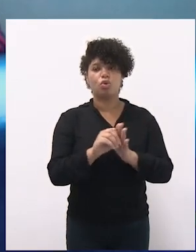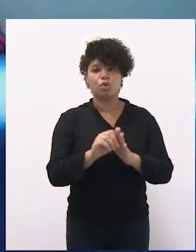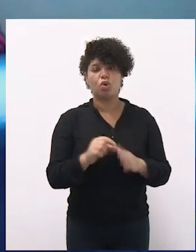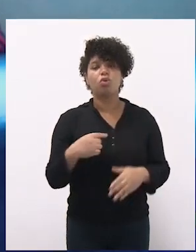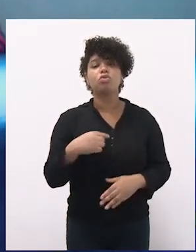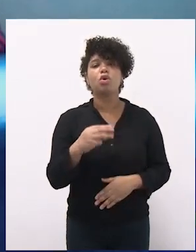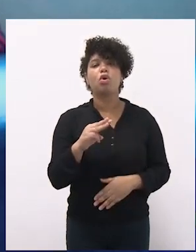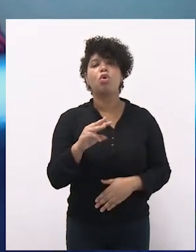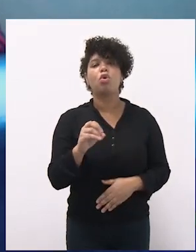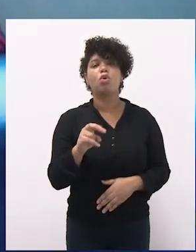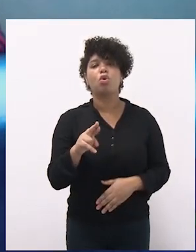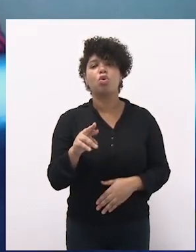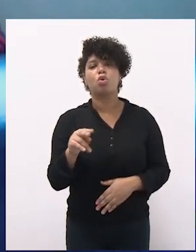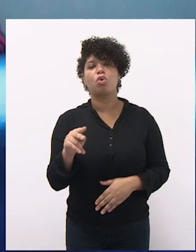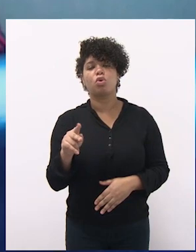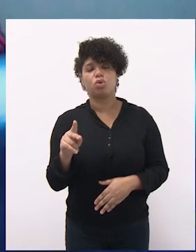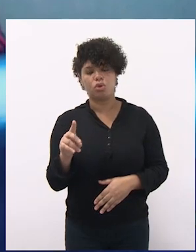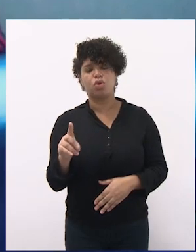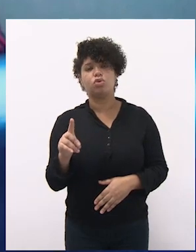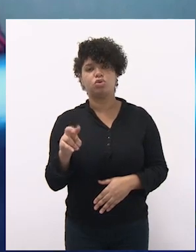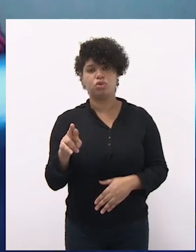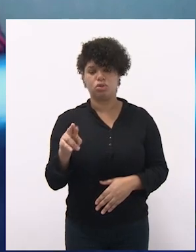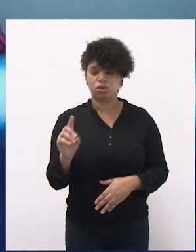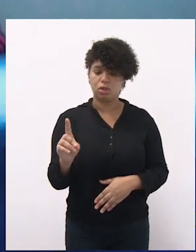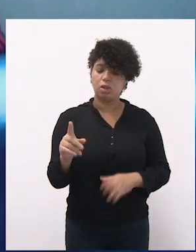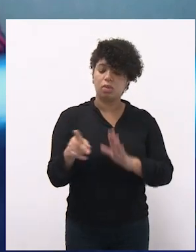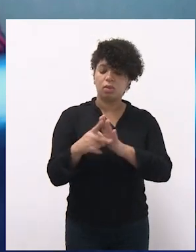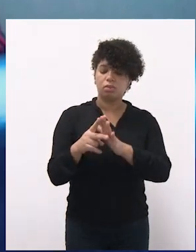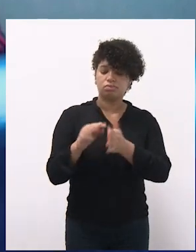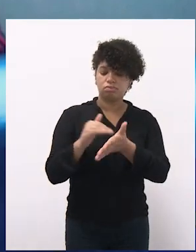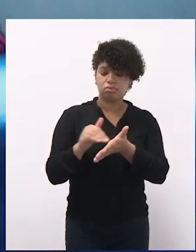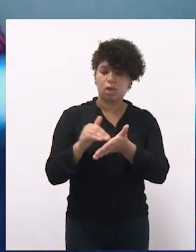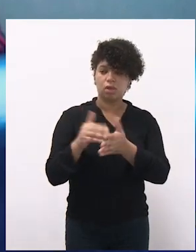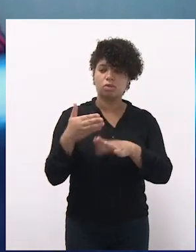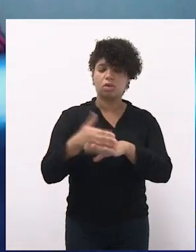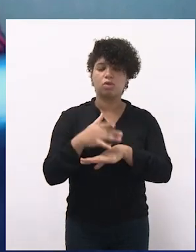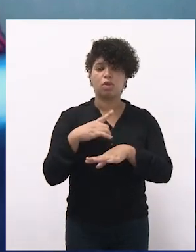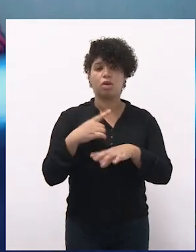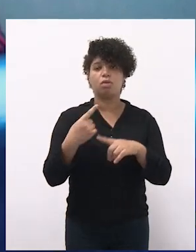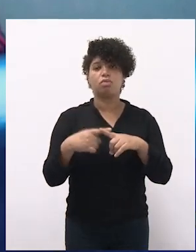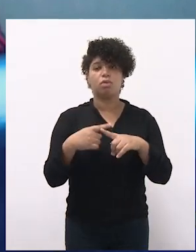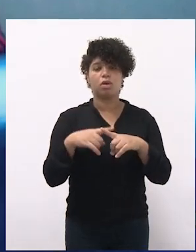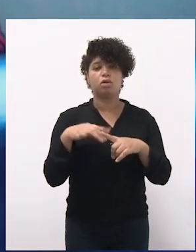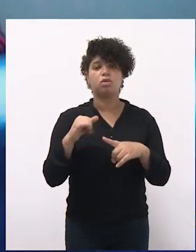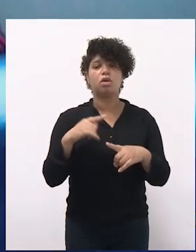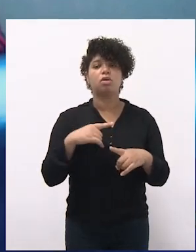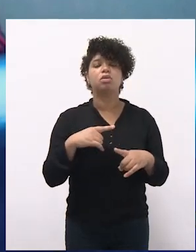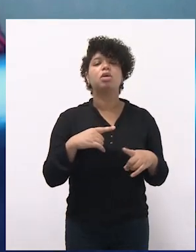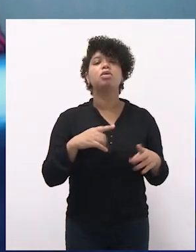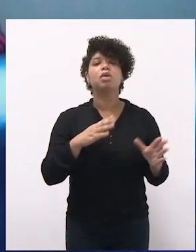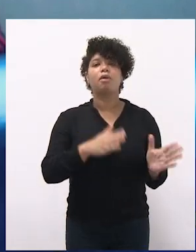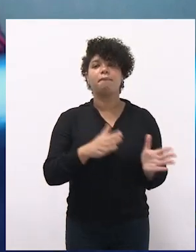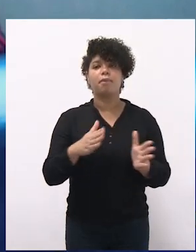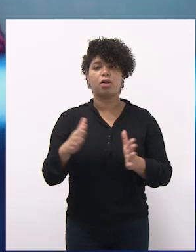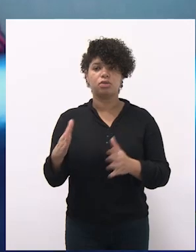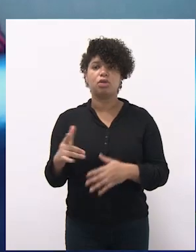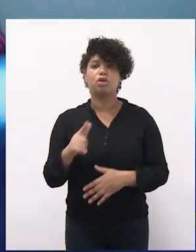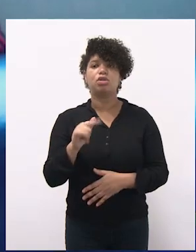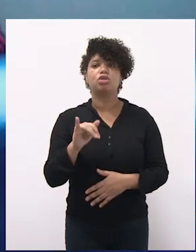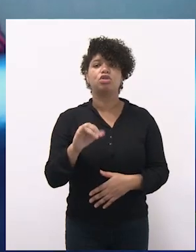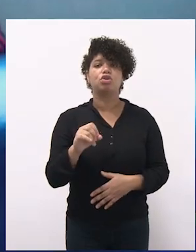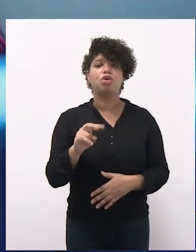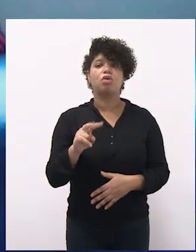a secretaria tem acesso. Isso significa que, apesar de ter esse passo extra aí que o Giovani